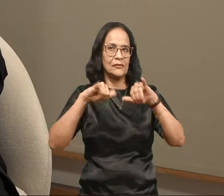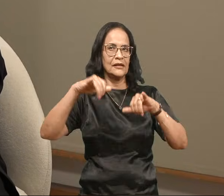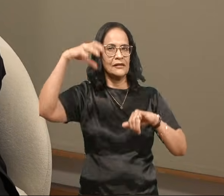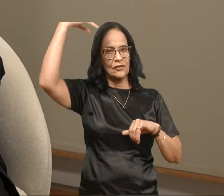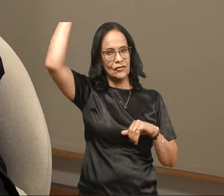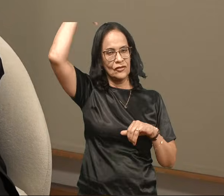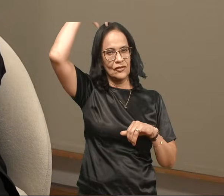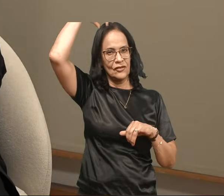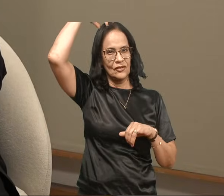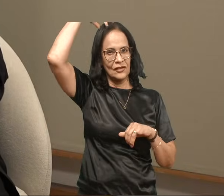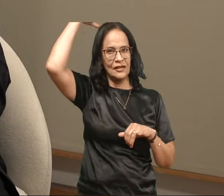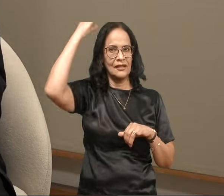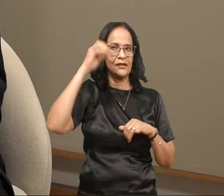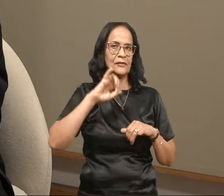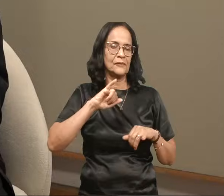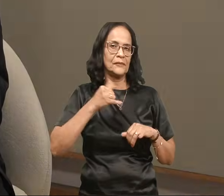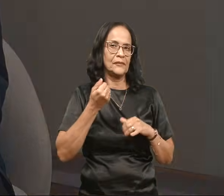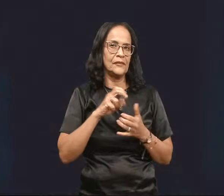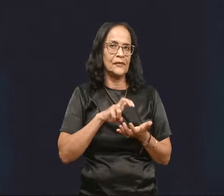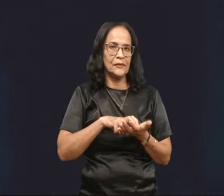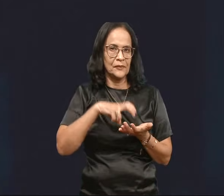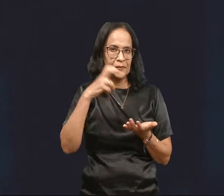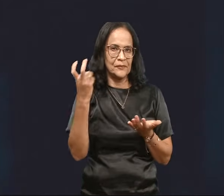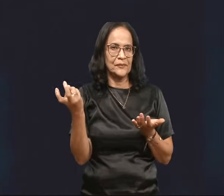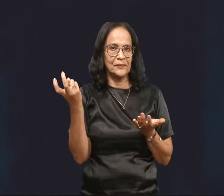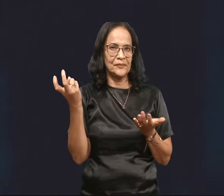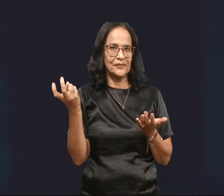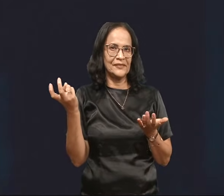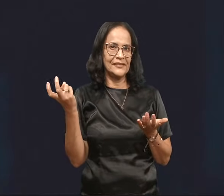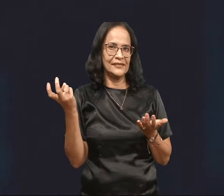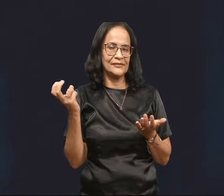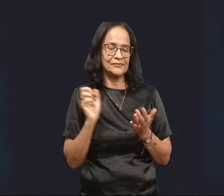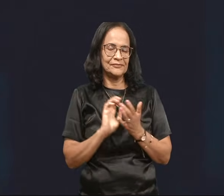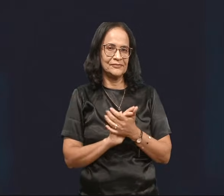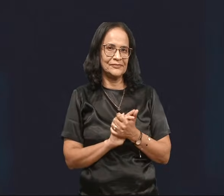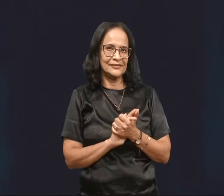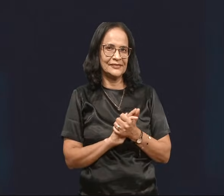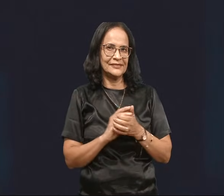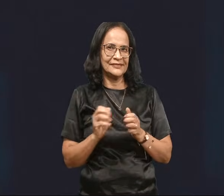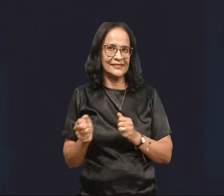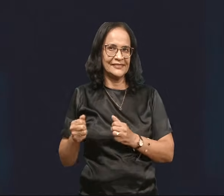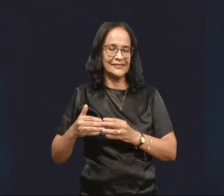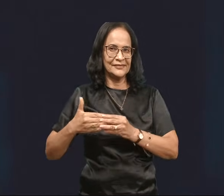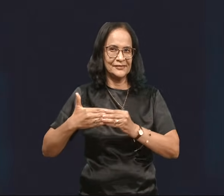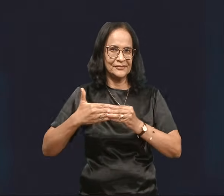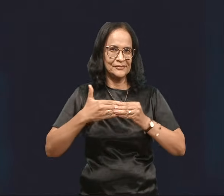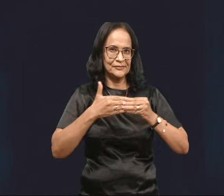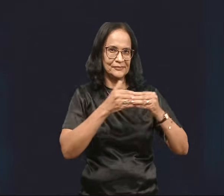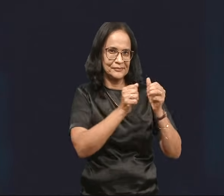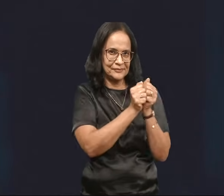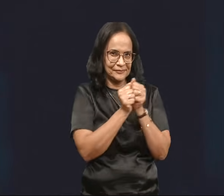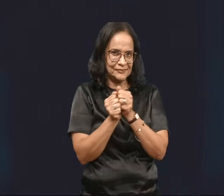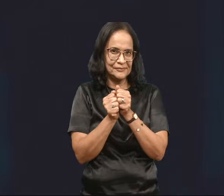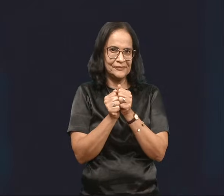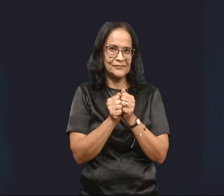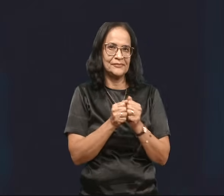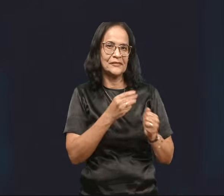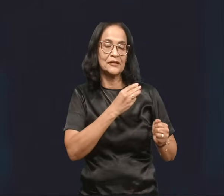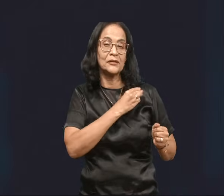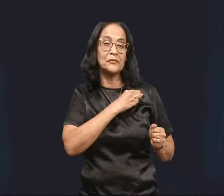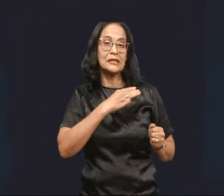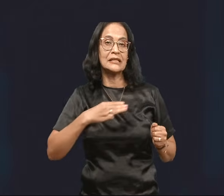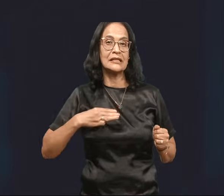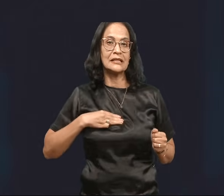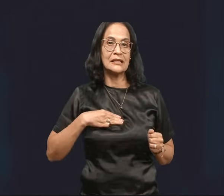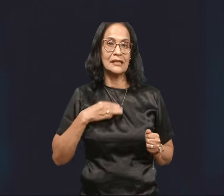aqui no Templo da PIB e é um evento público onde você pode acompanhar esse ministério muito bom, esse ministério